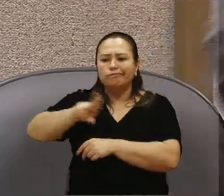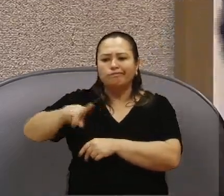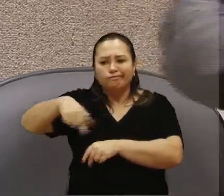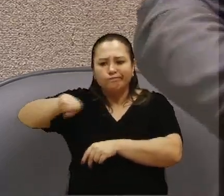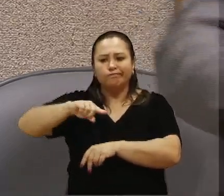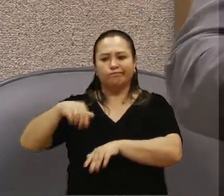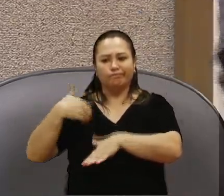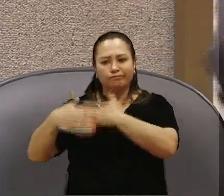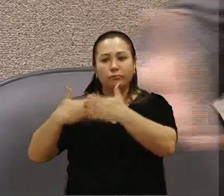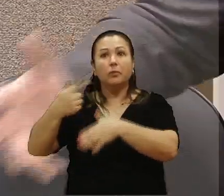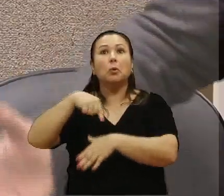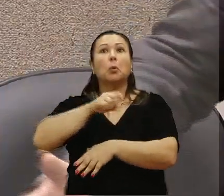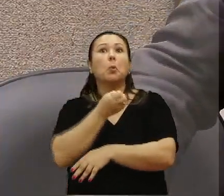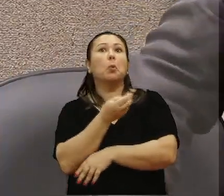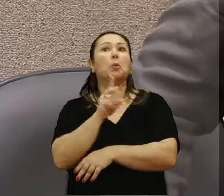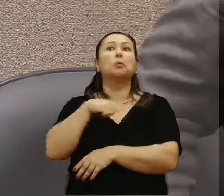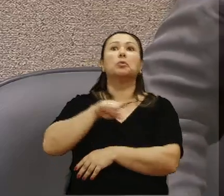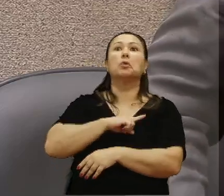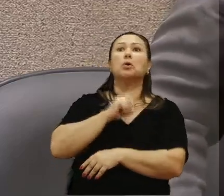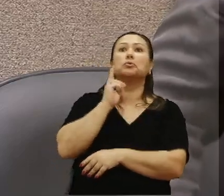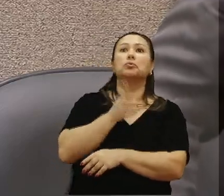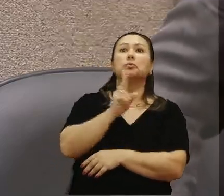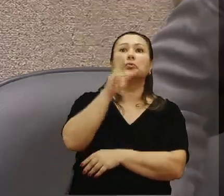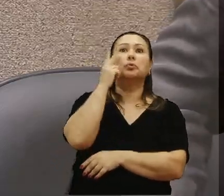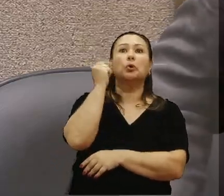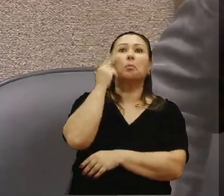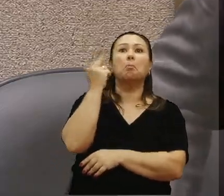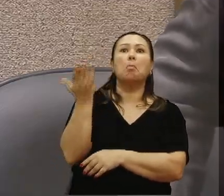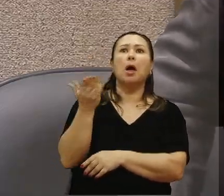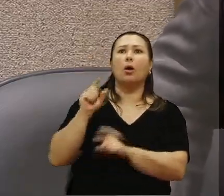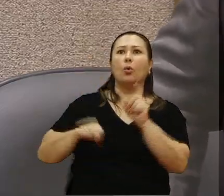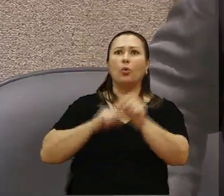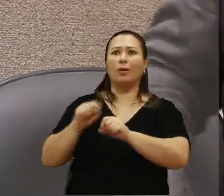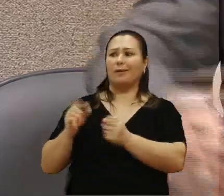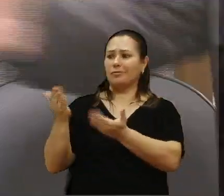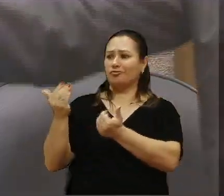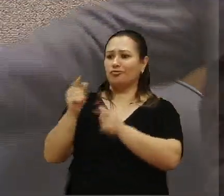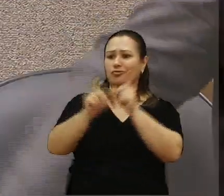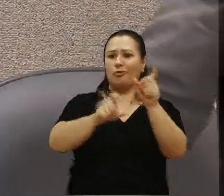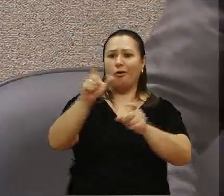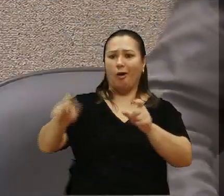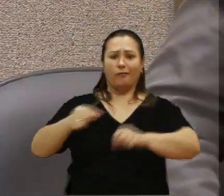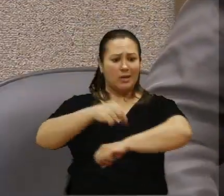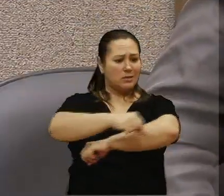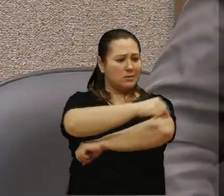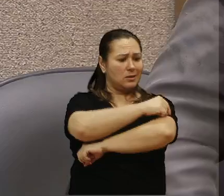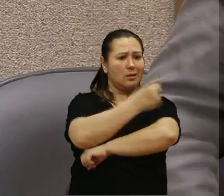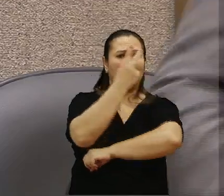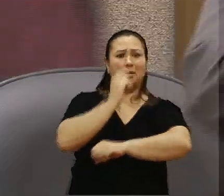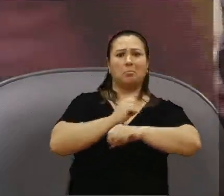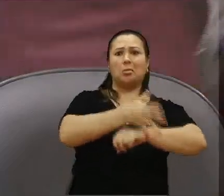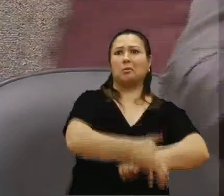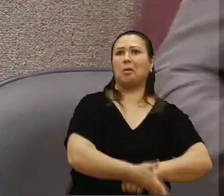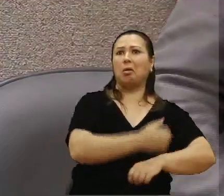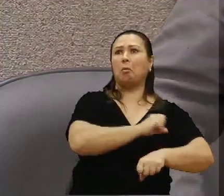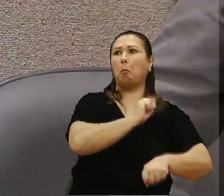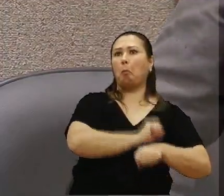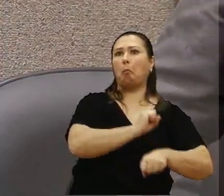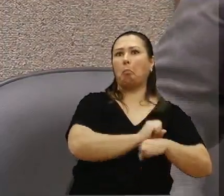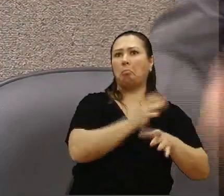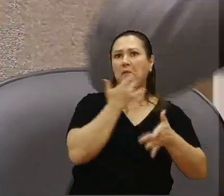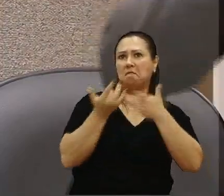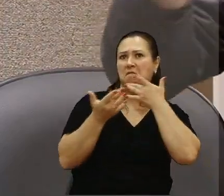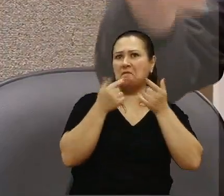Ou nós vamos continuar achando que está normal os jovens nas esquinas, 2 horas da manhã, que é mais